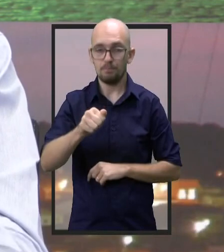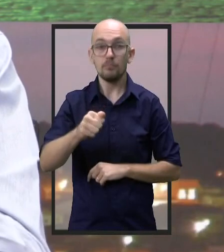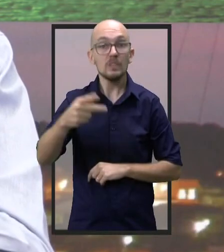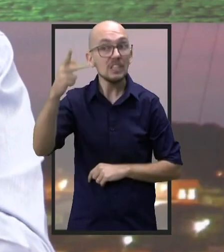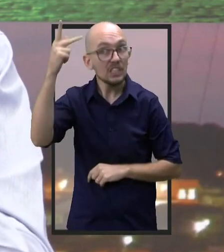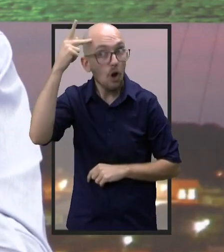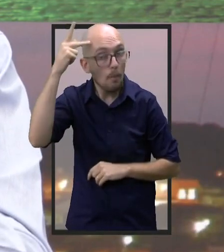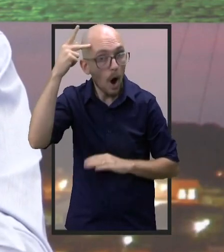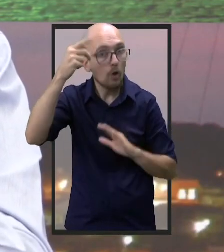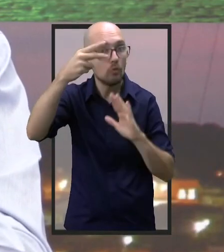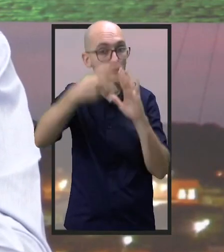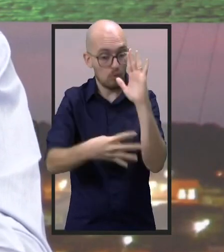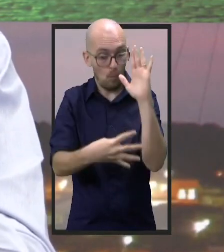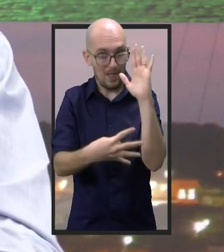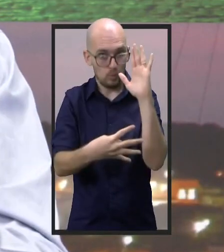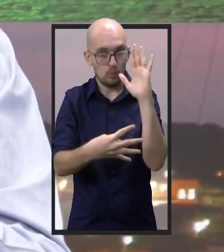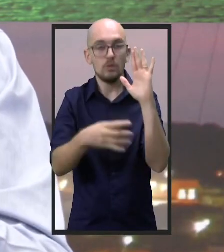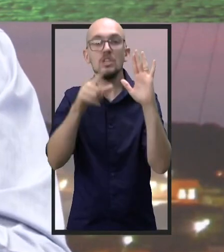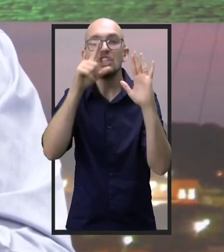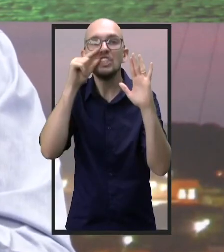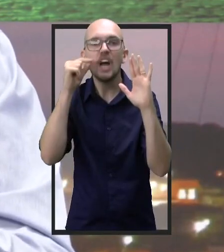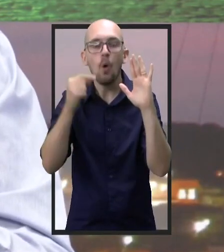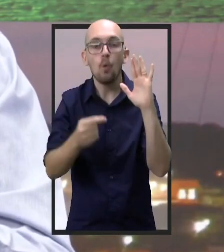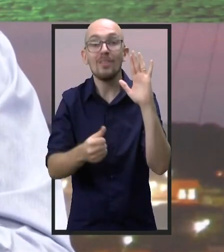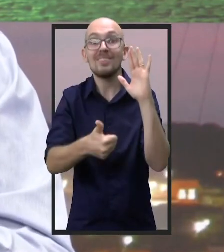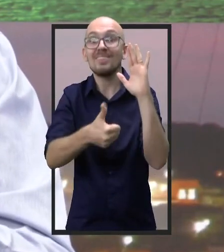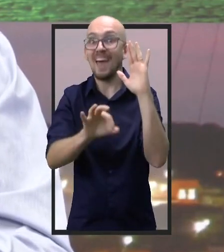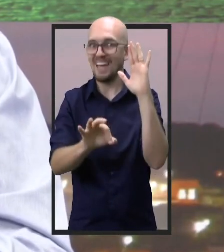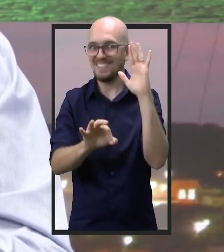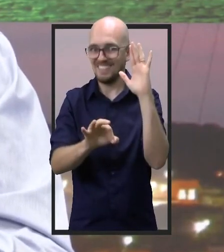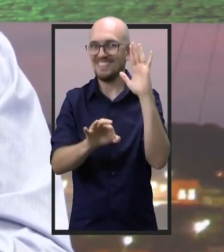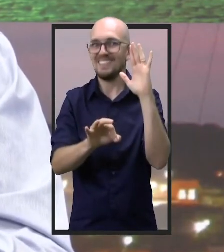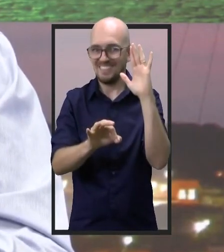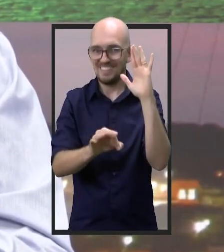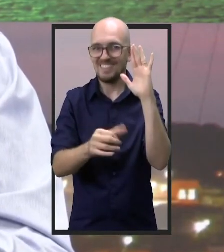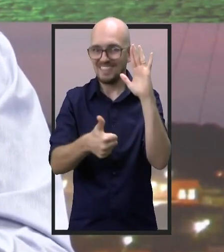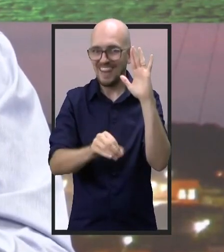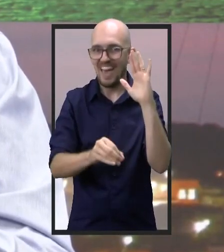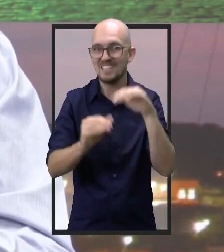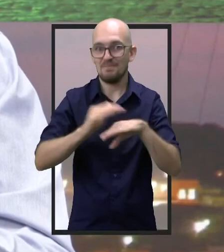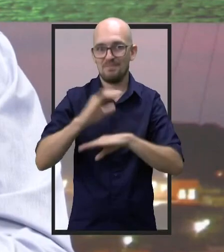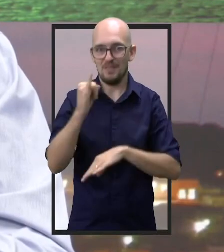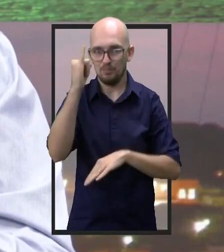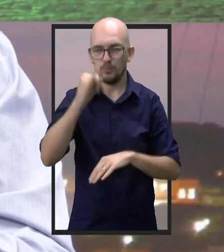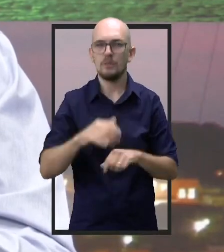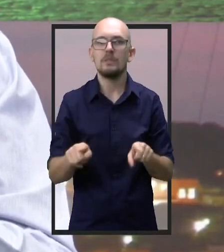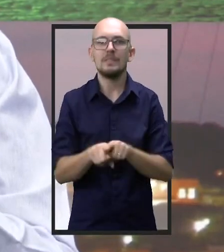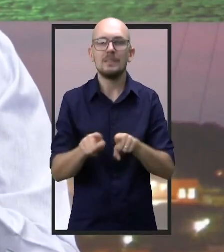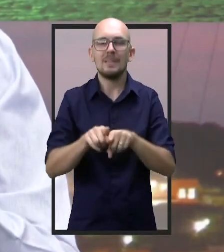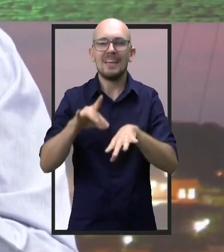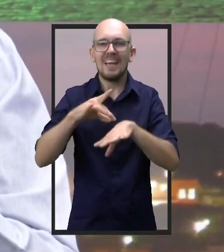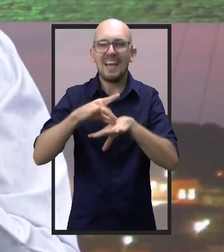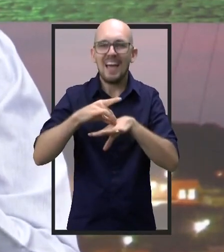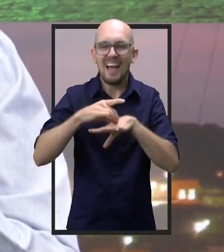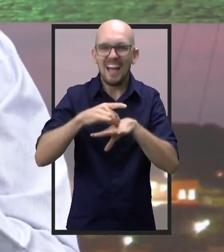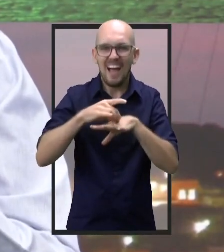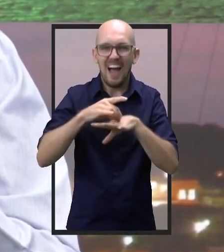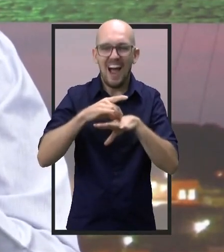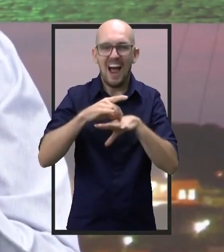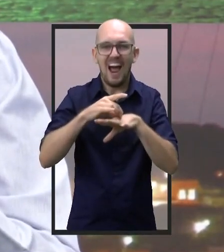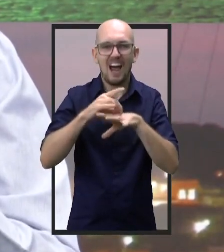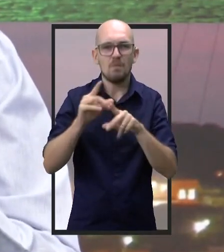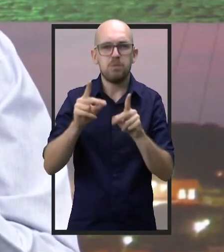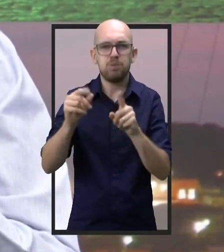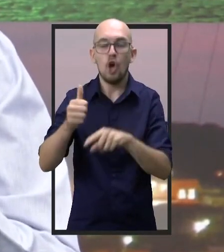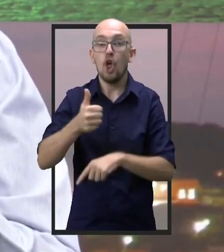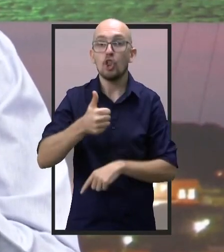10. Estamos na foto. São 75 mil toneladas de carne processada. São